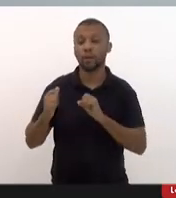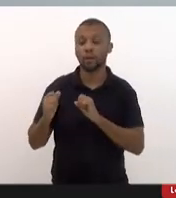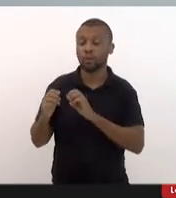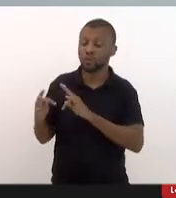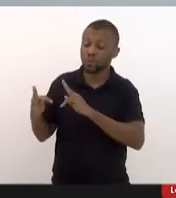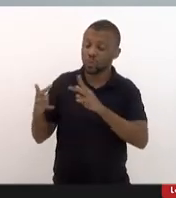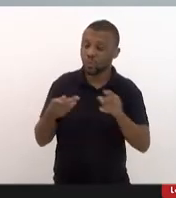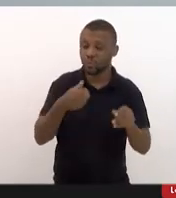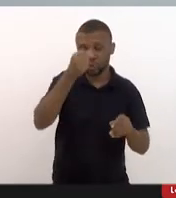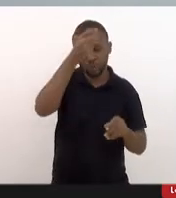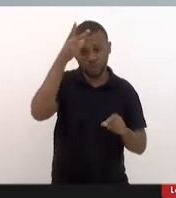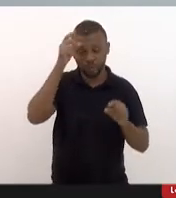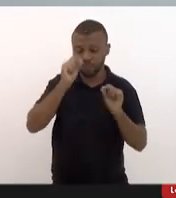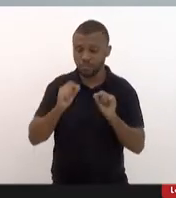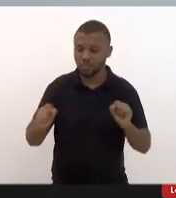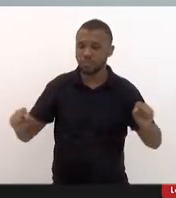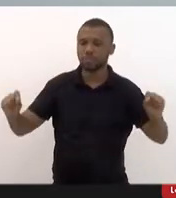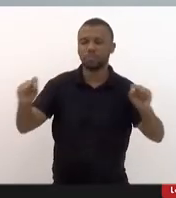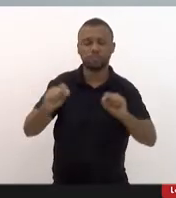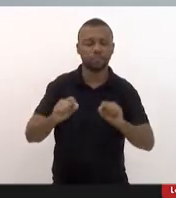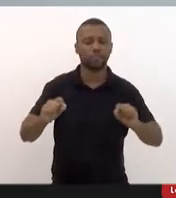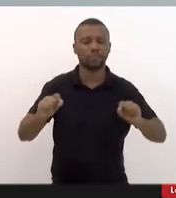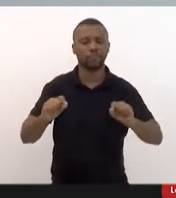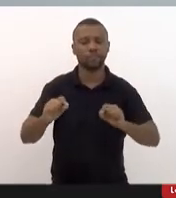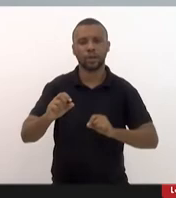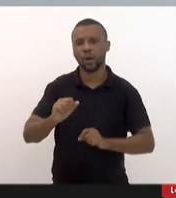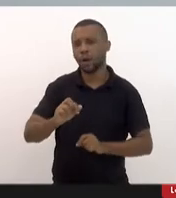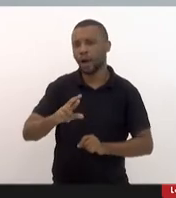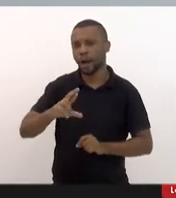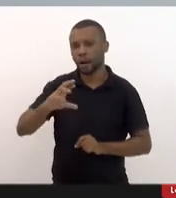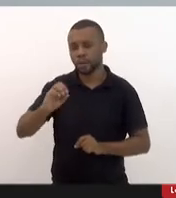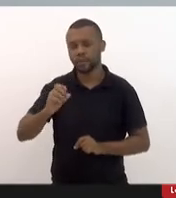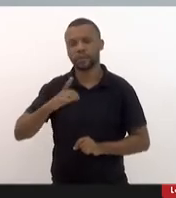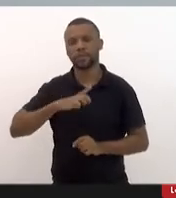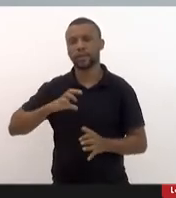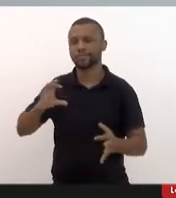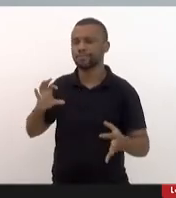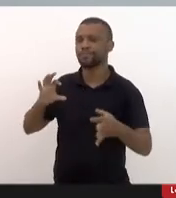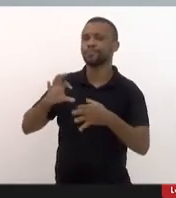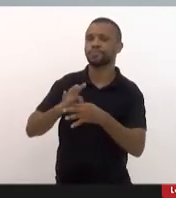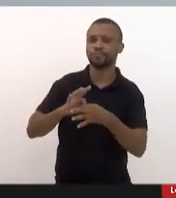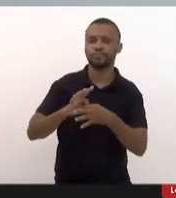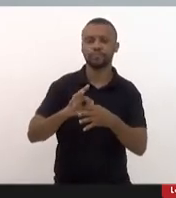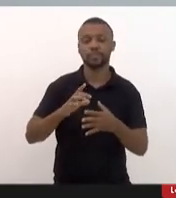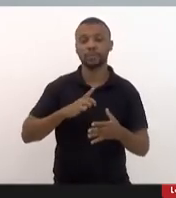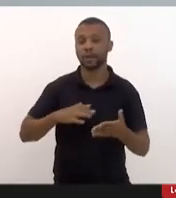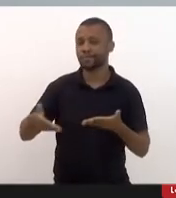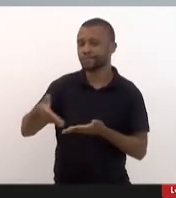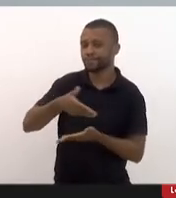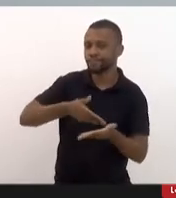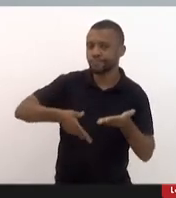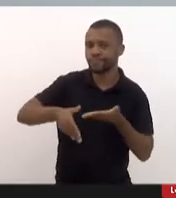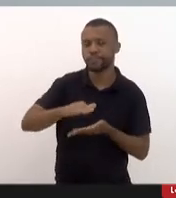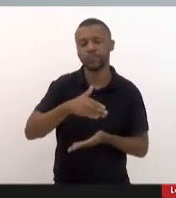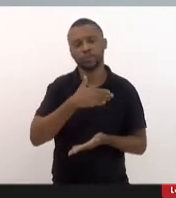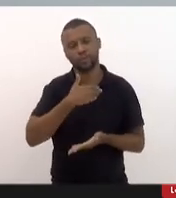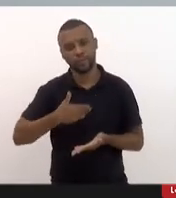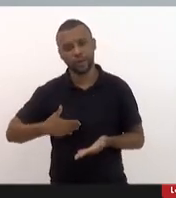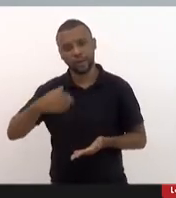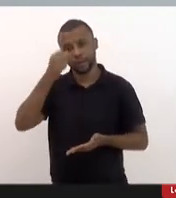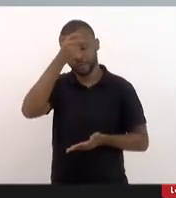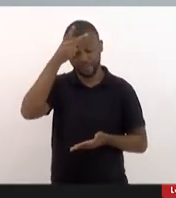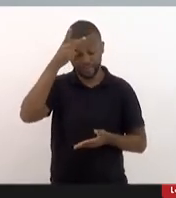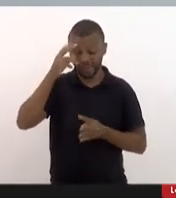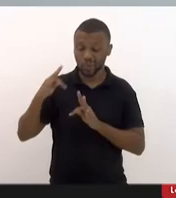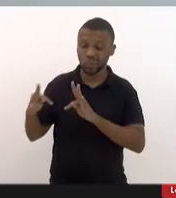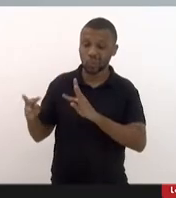os municípios por onde o arco irá passar. E assim, uma das falas nossas, além da preocupação do crescimento, no desenvolvimento, também